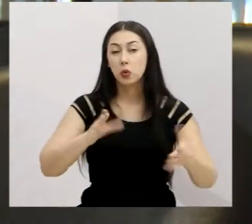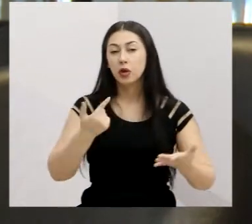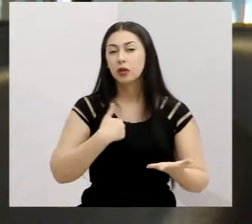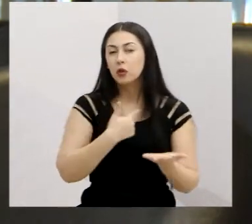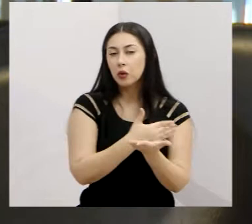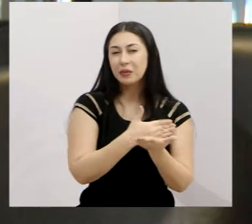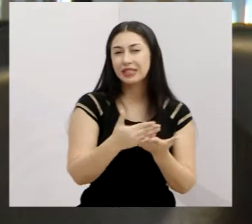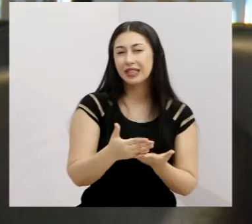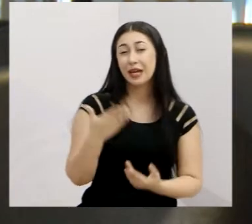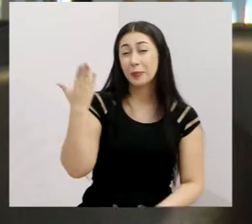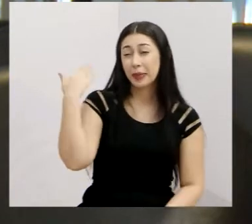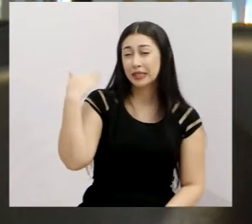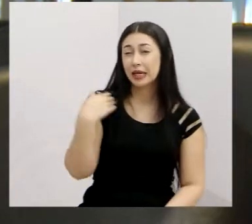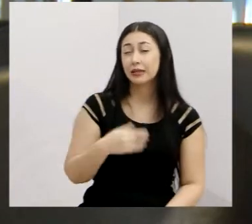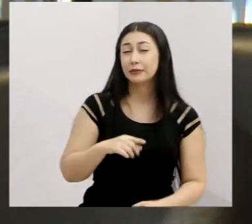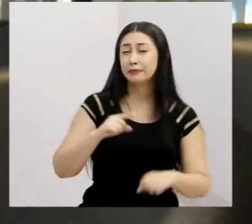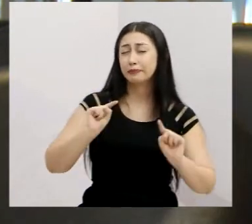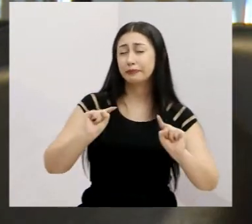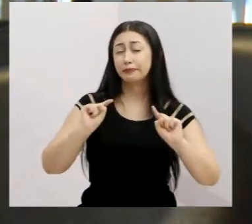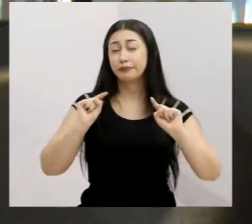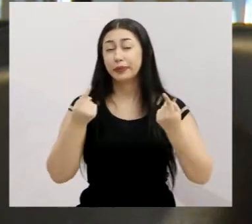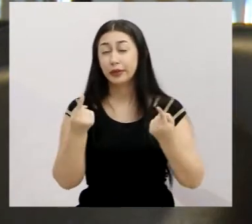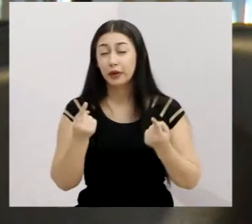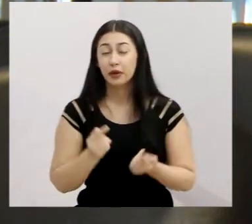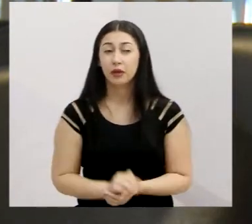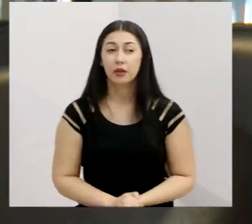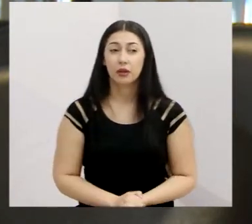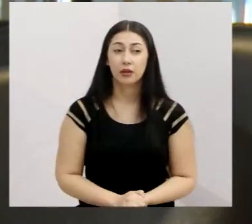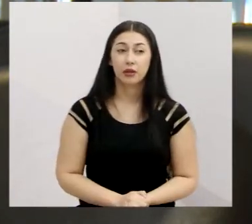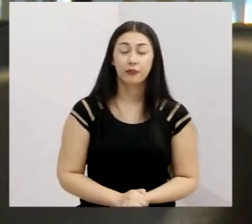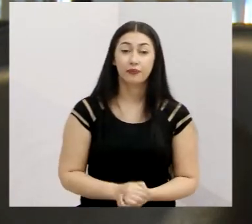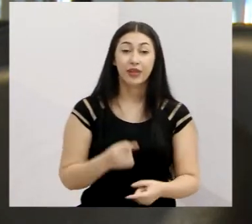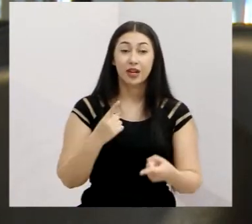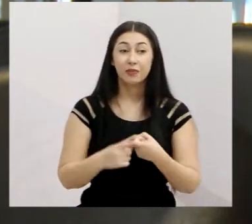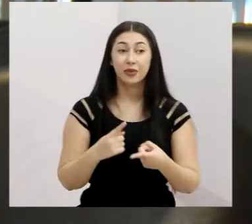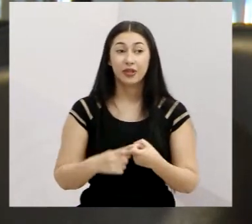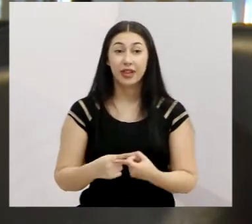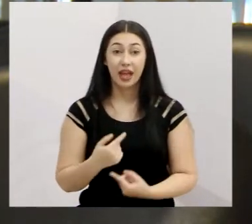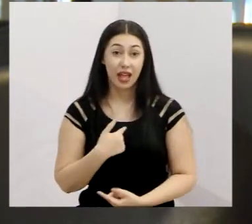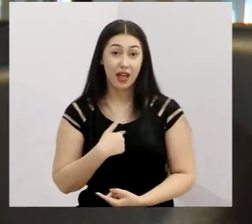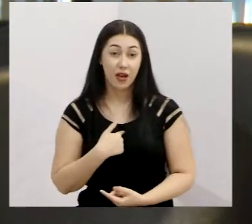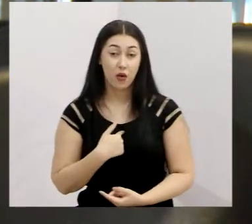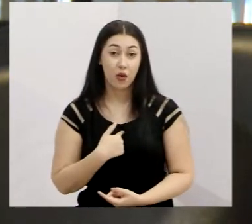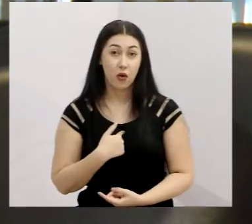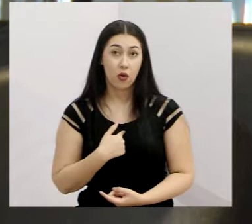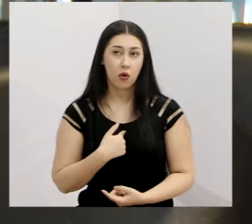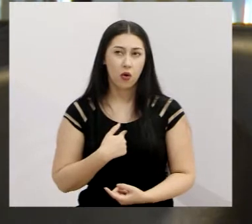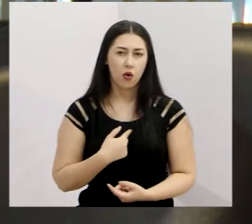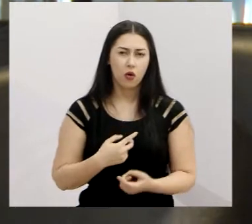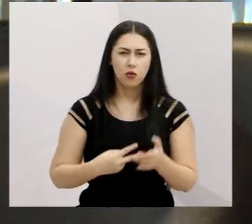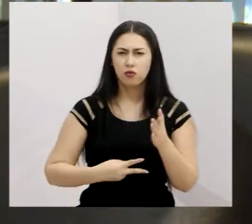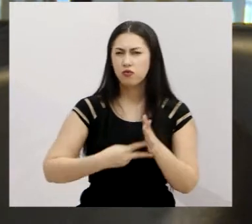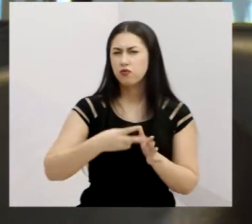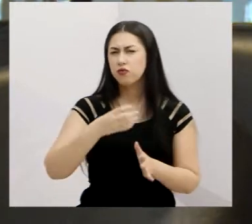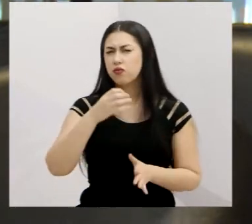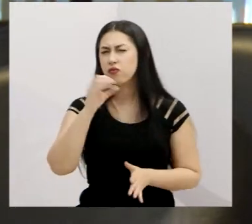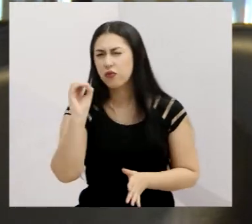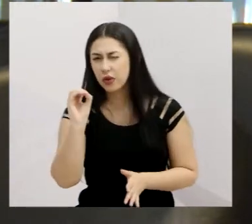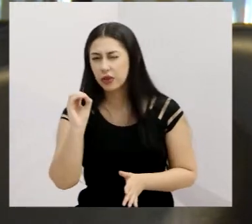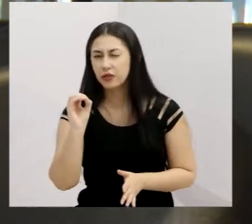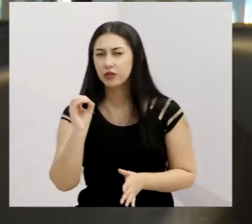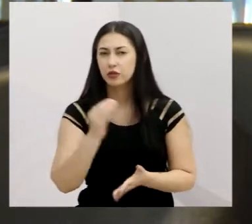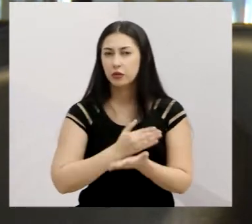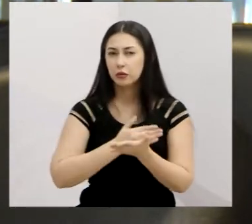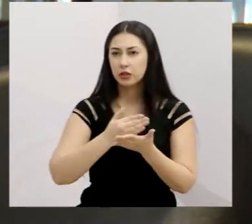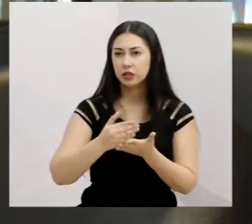as coisas eram um pouco mais difíceis a gente porque eu sou uma das 20 primeiras que entraram aqui na Guarda Civil de